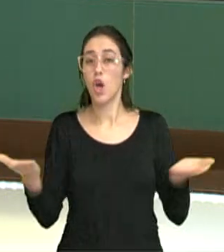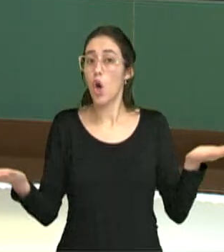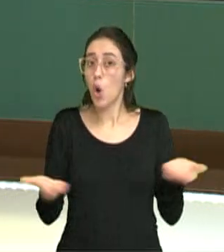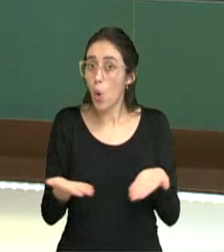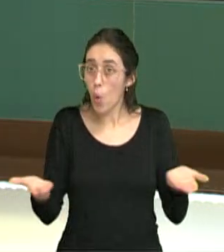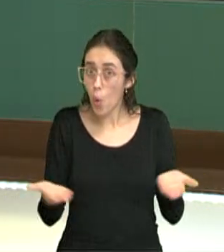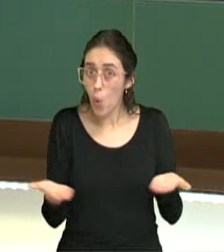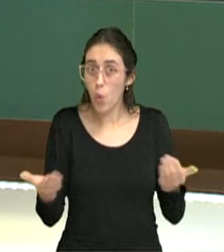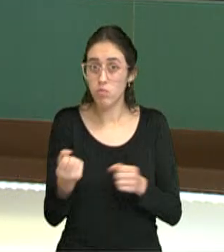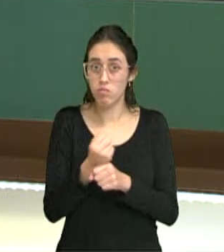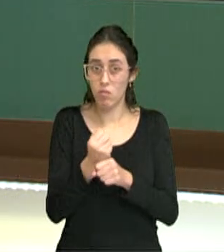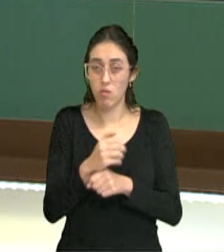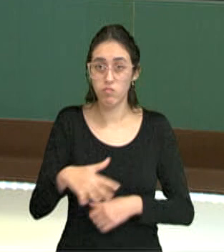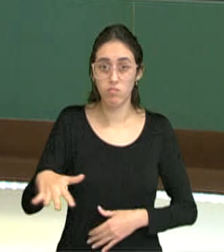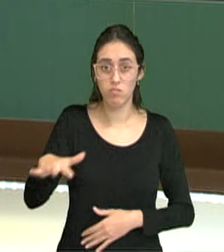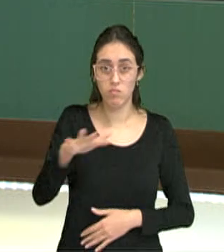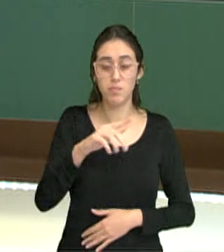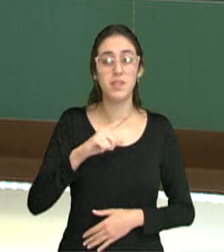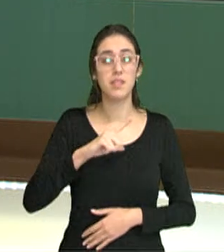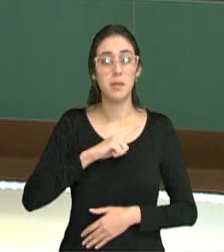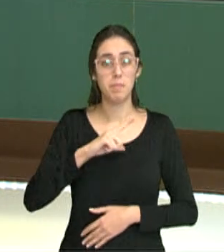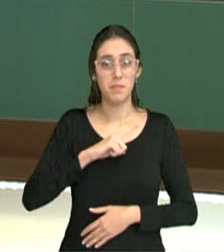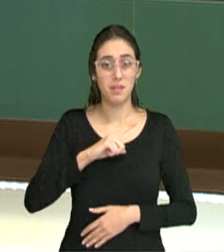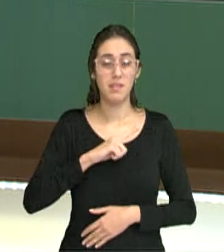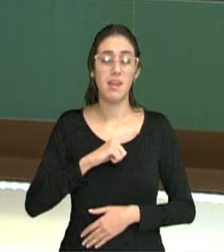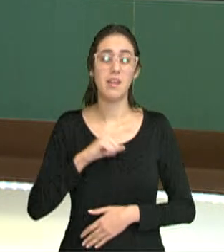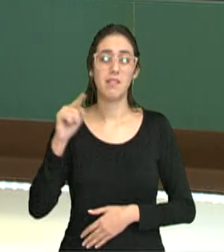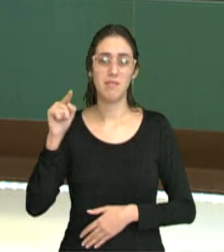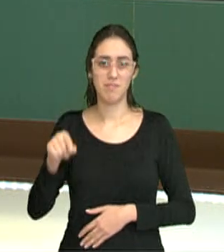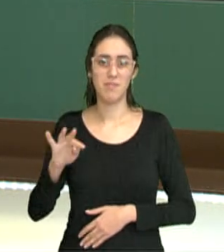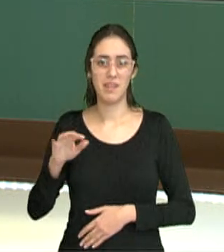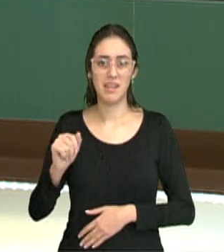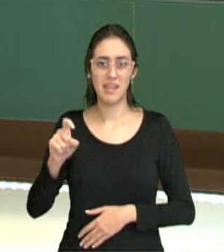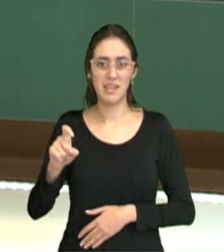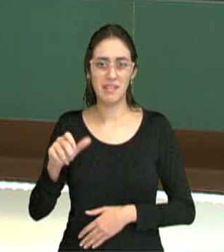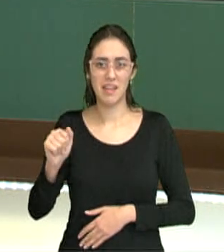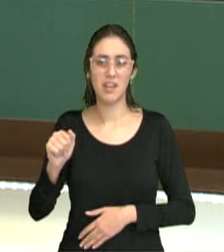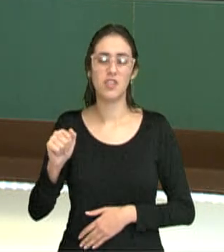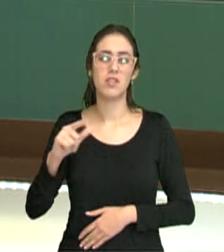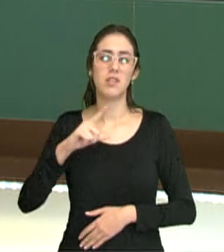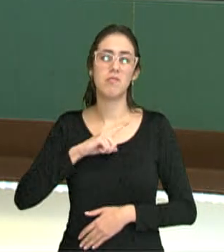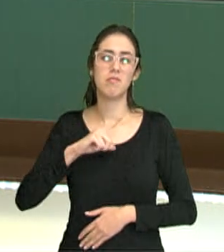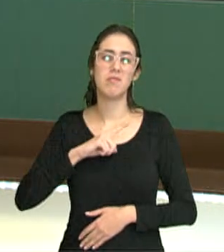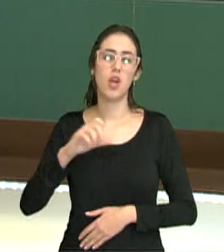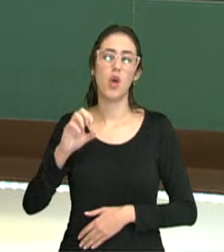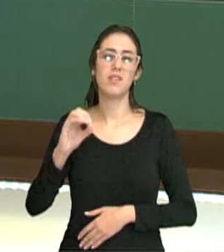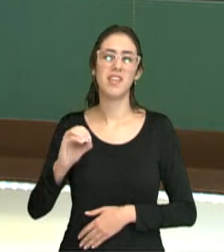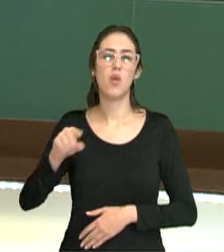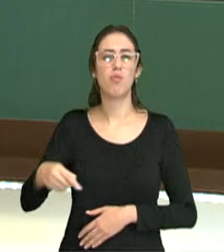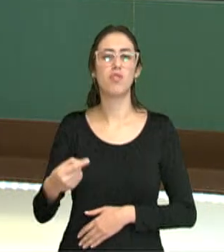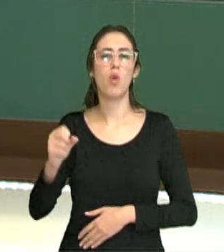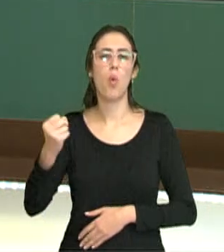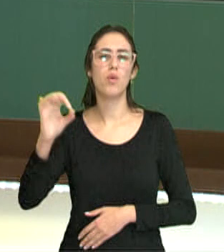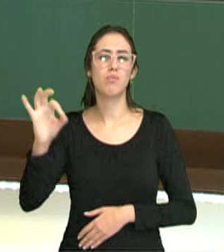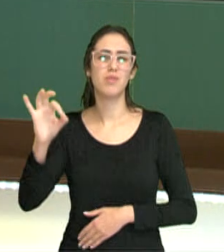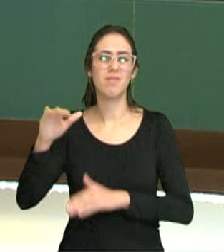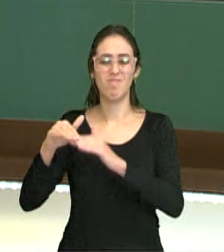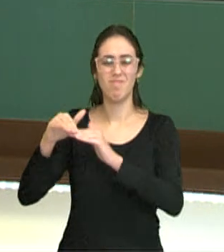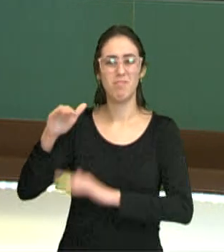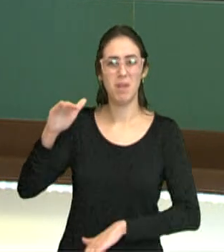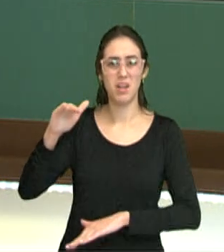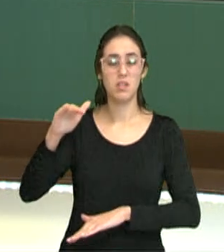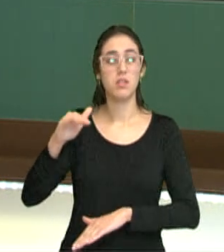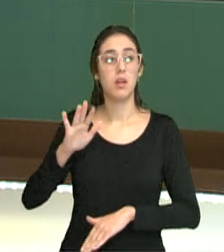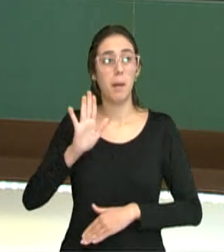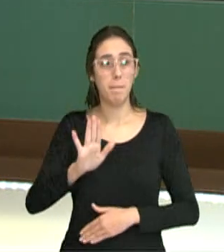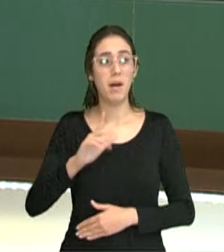que nós estamos, que a taxa Selic está com valor abaixo de 8,5% ao ano, ela está recebendo 70%